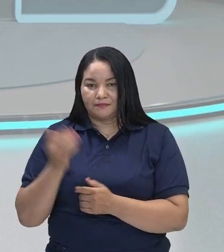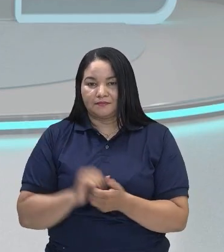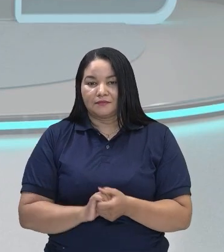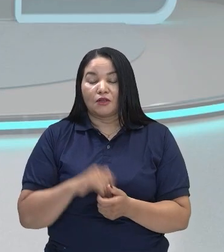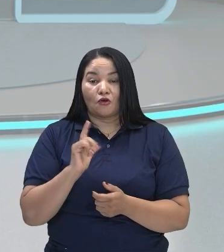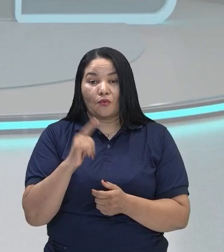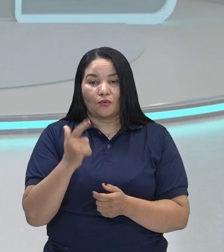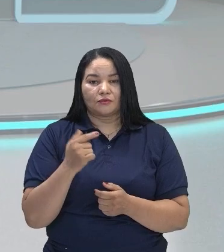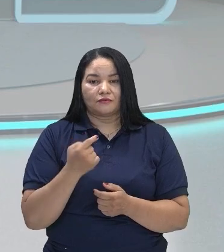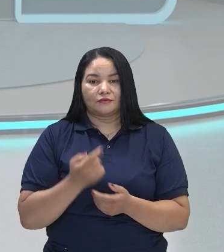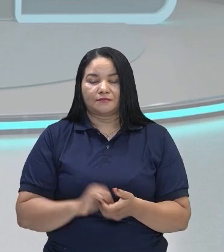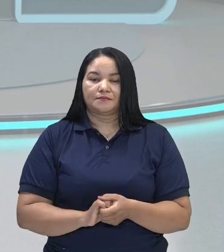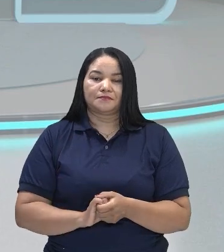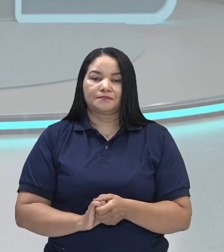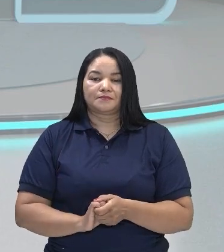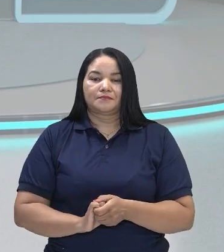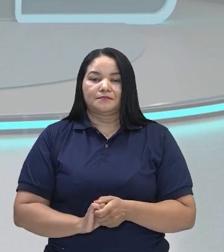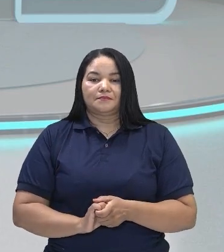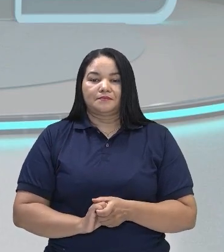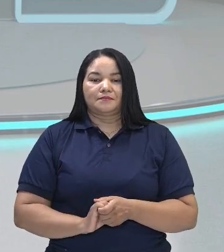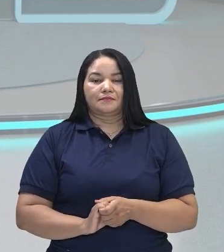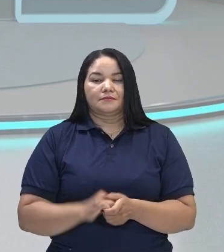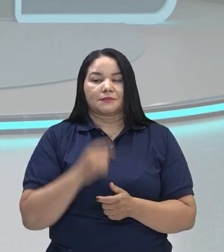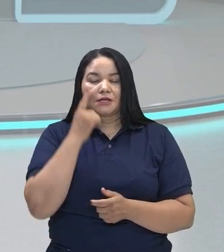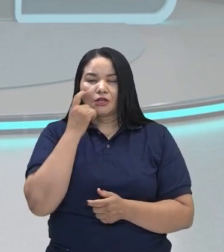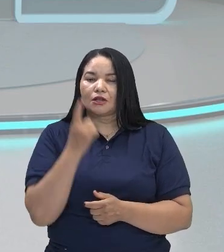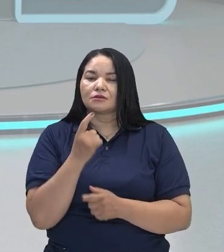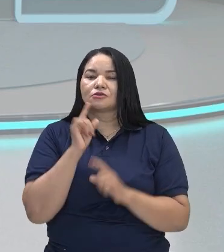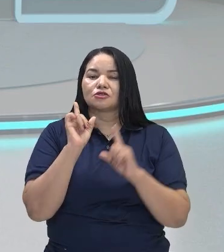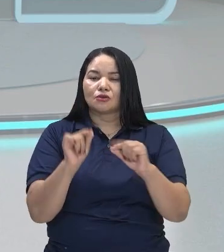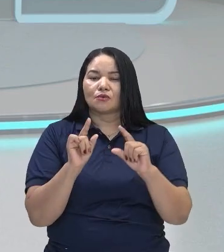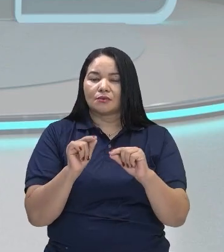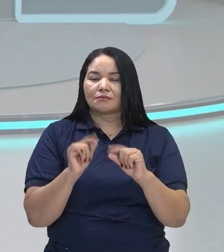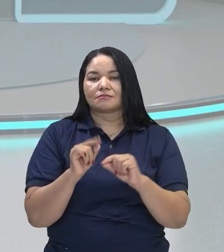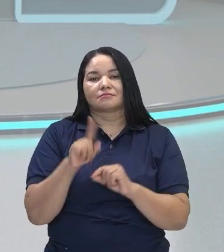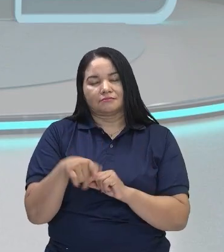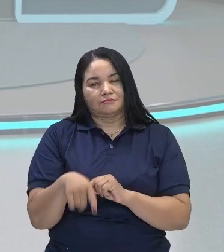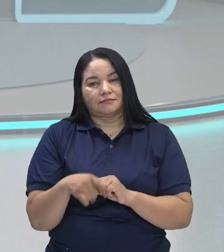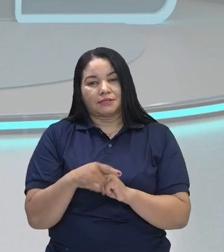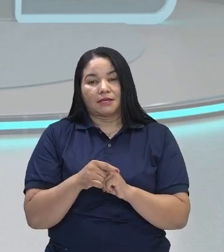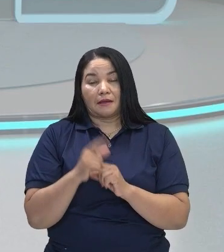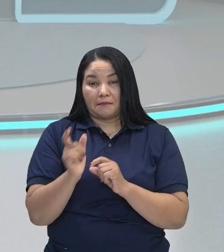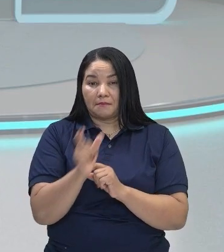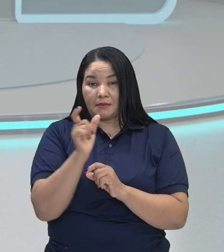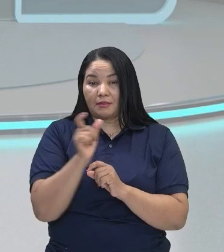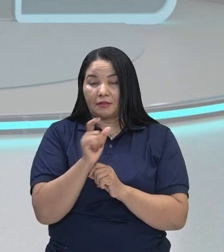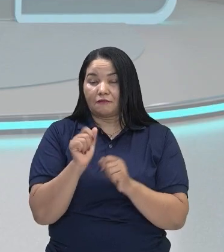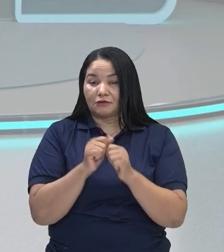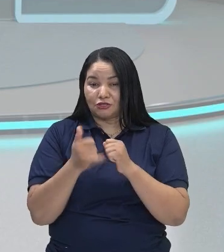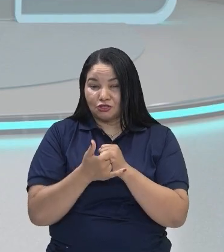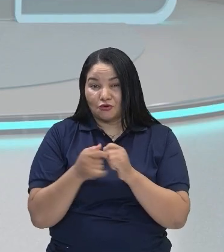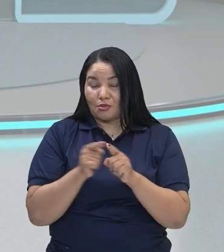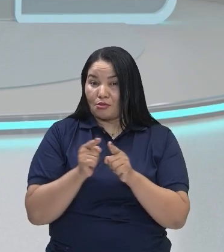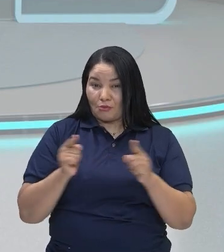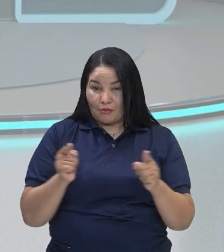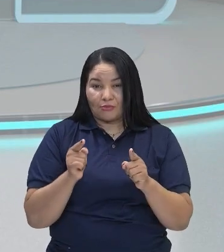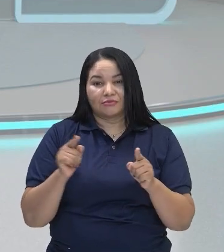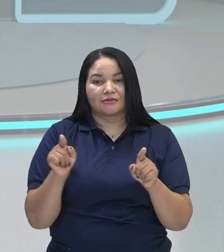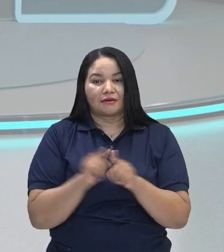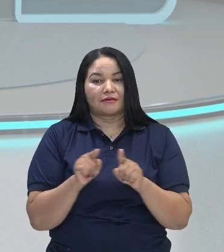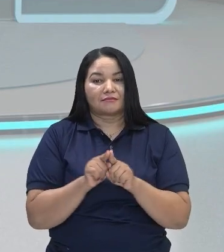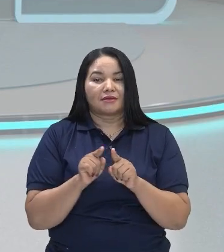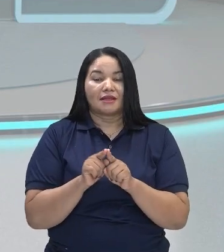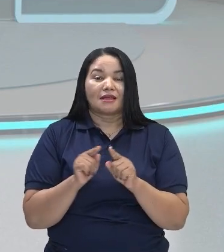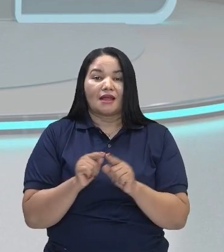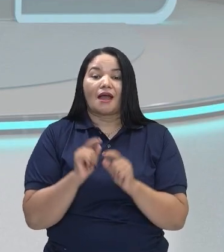temos, então, interesting. Interesting é interessante. Um adjetivo longo. Aí nós temos a sua formação